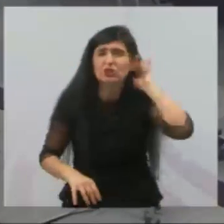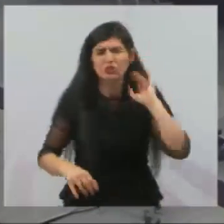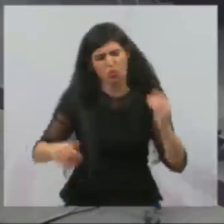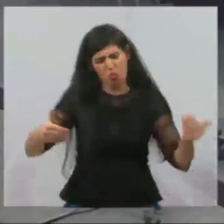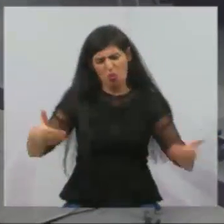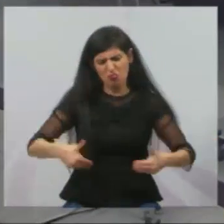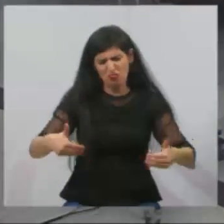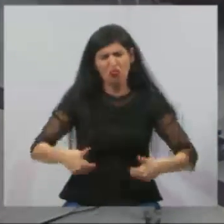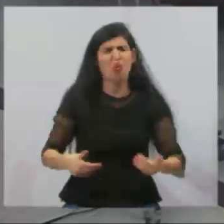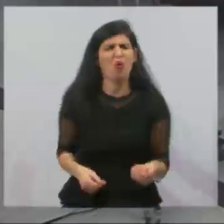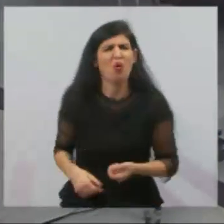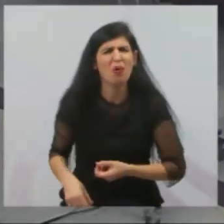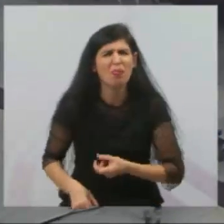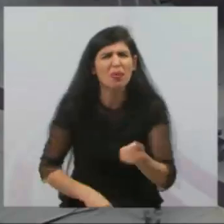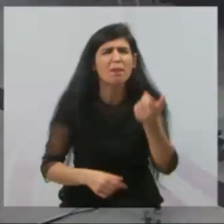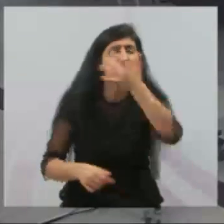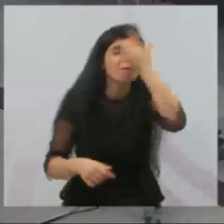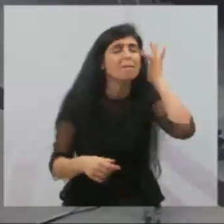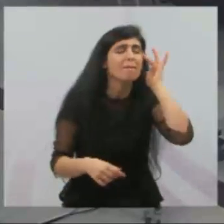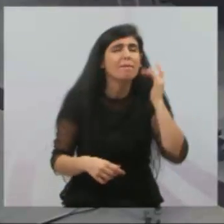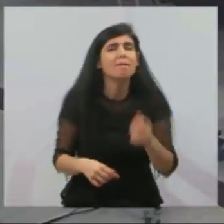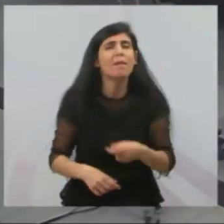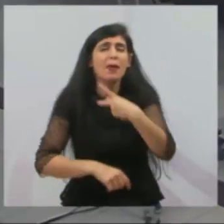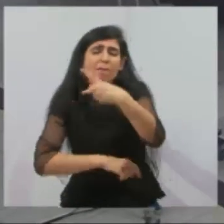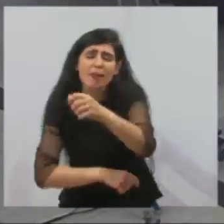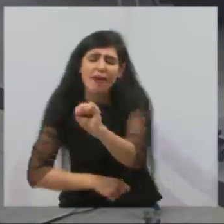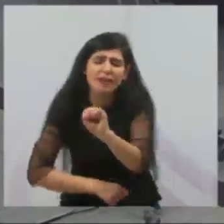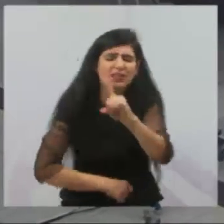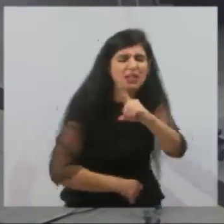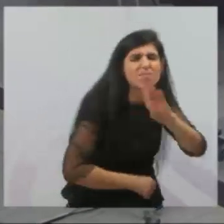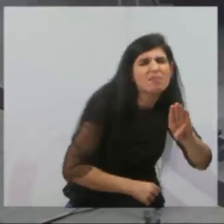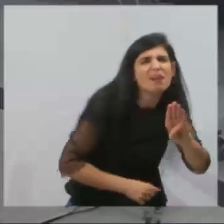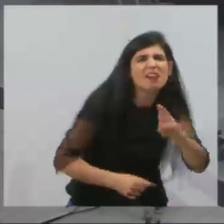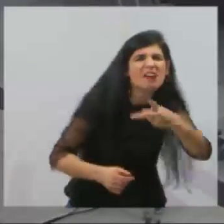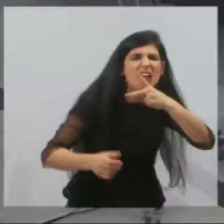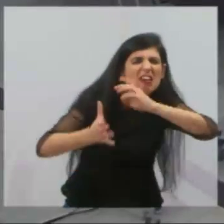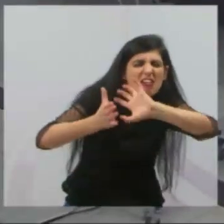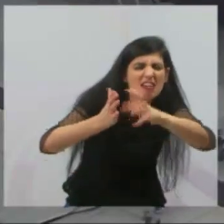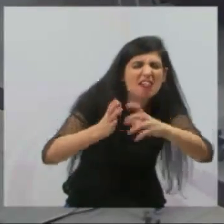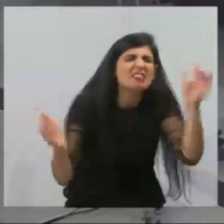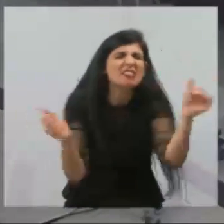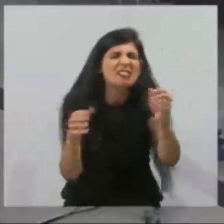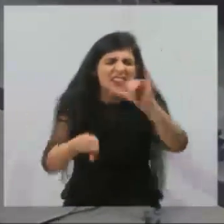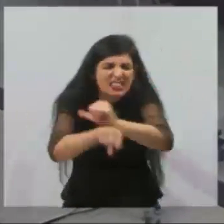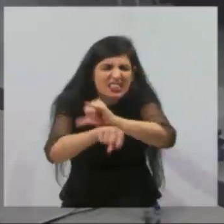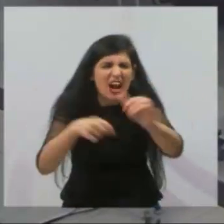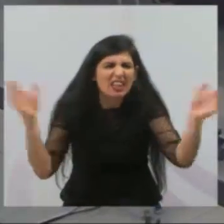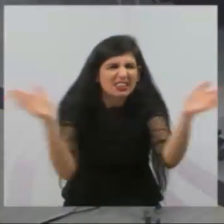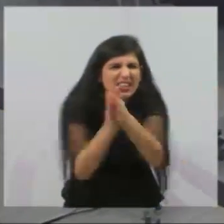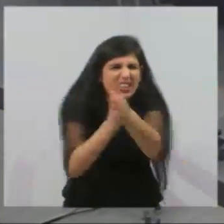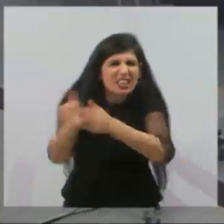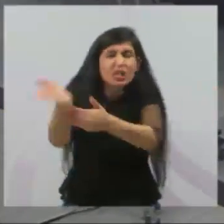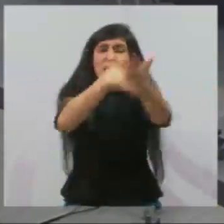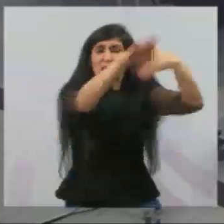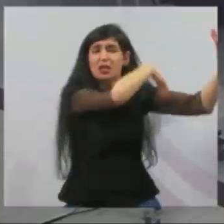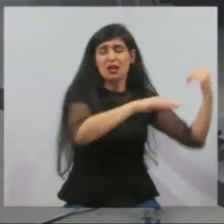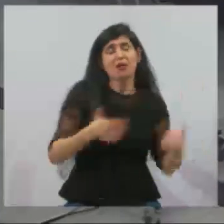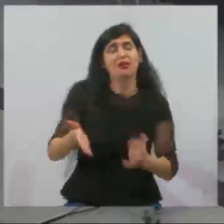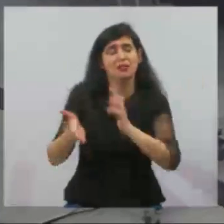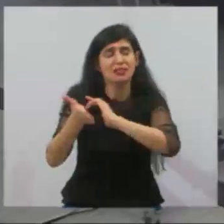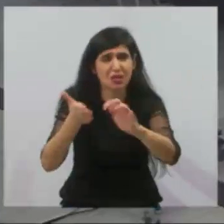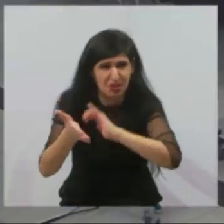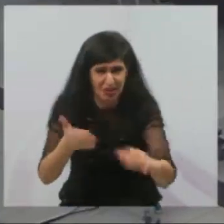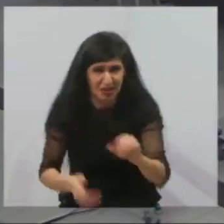dependendo de cesta básica, se chamava PSDB, que tinha como secretário o senhor prefeito